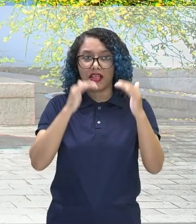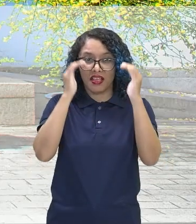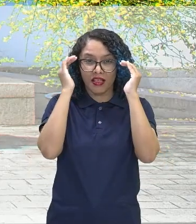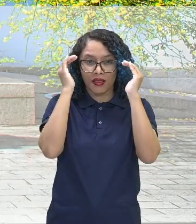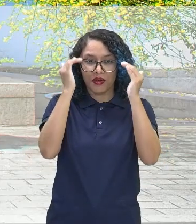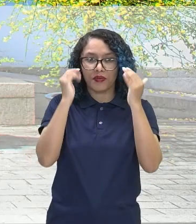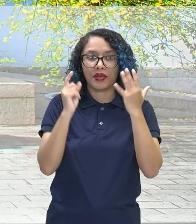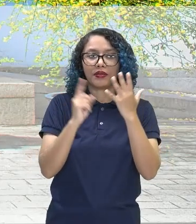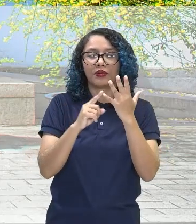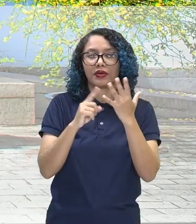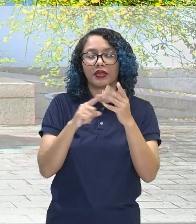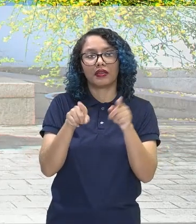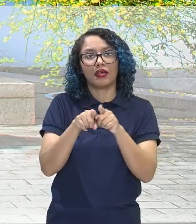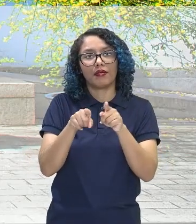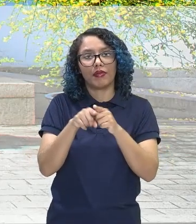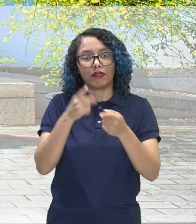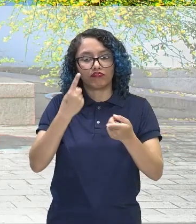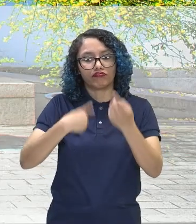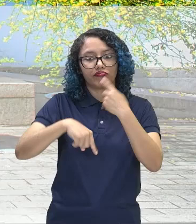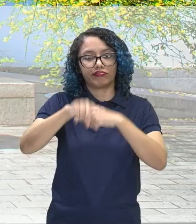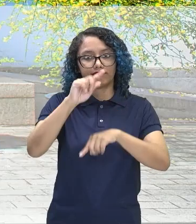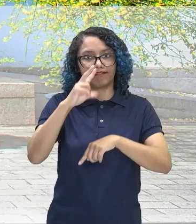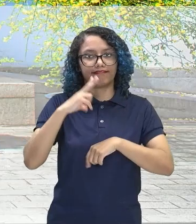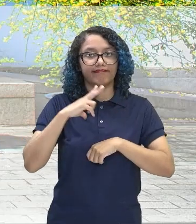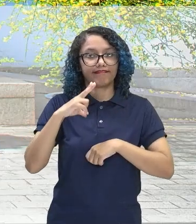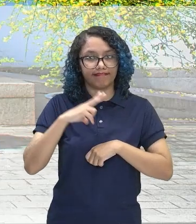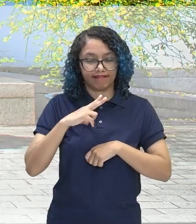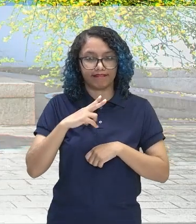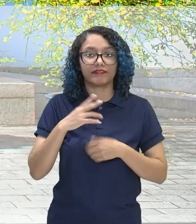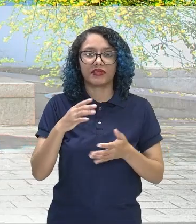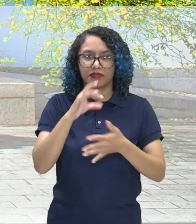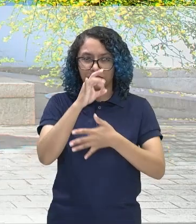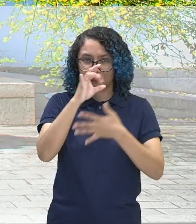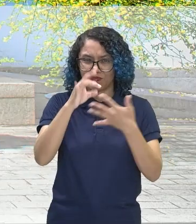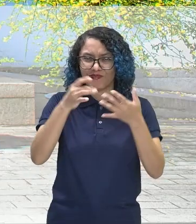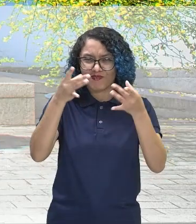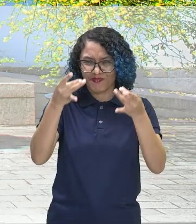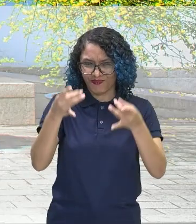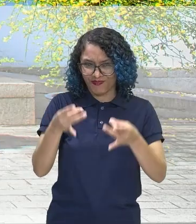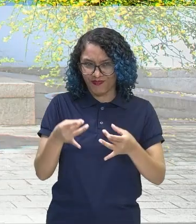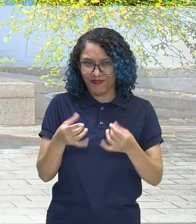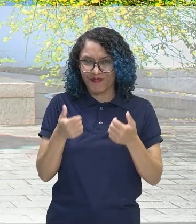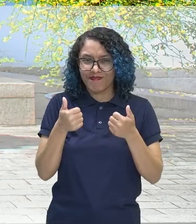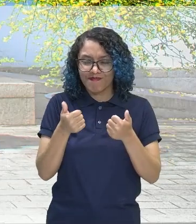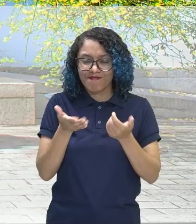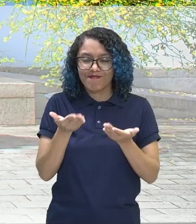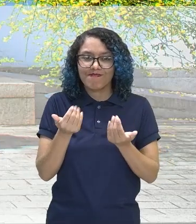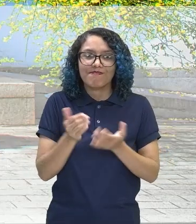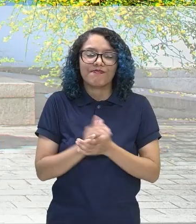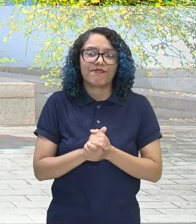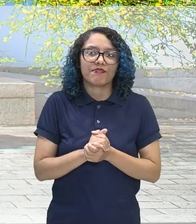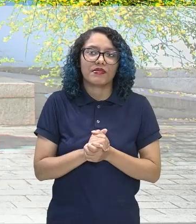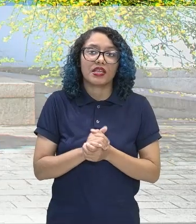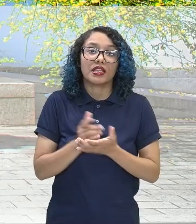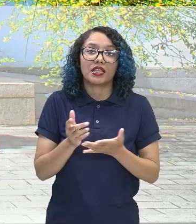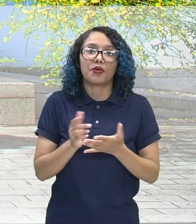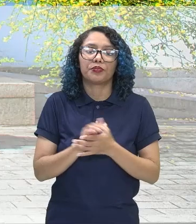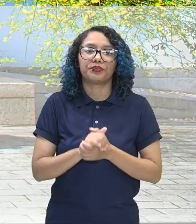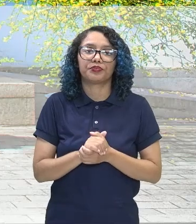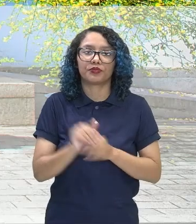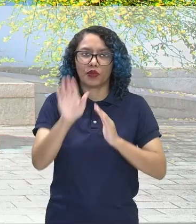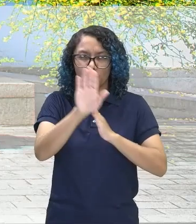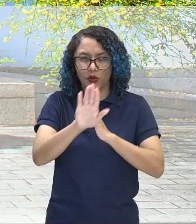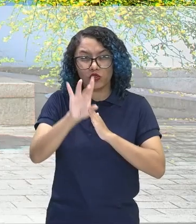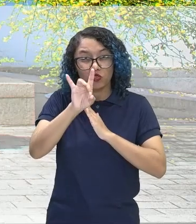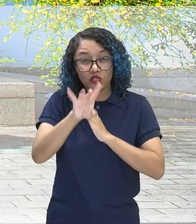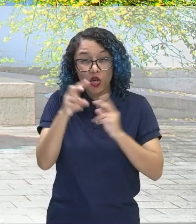da superação pessoal. Então, vamos falar um pouquinho de cada um deles? Então, olha só, o Kung Fu é mais do que